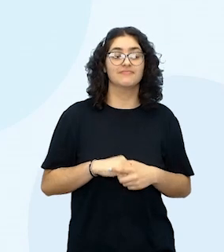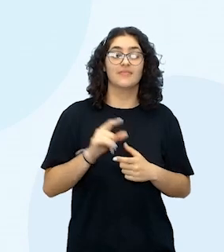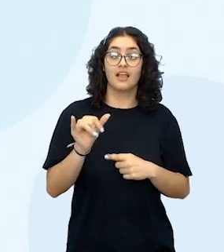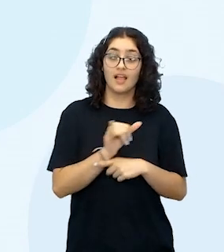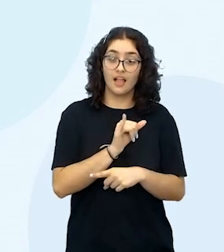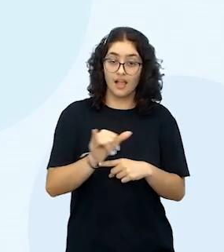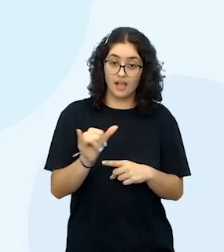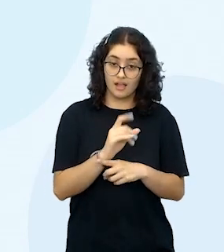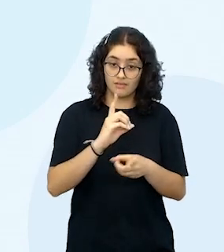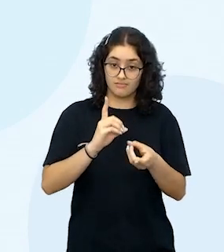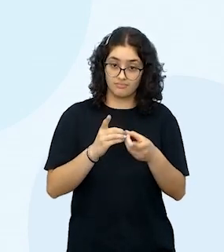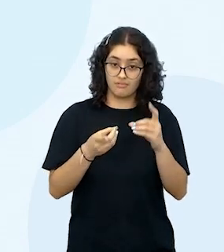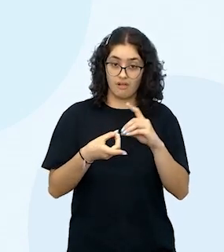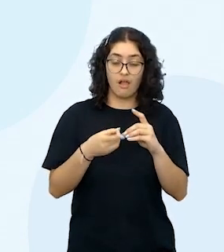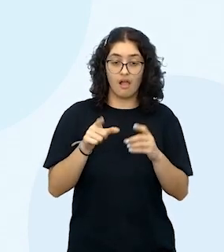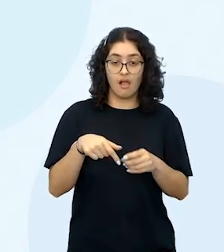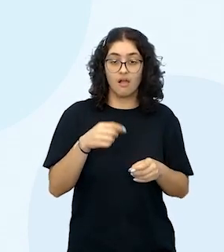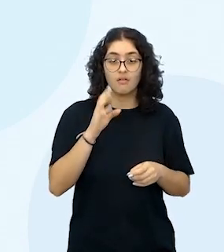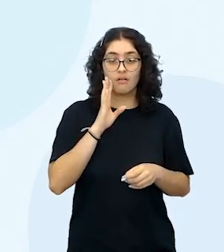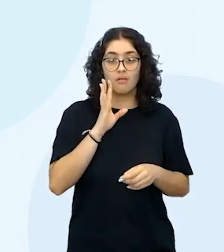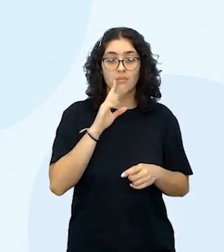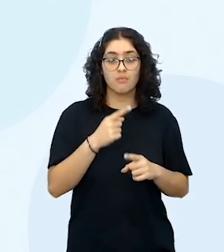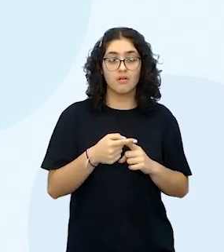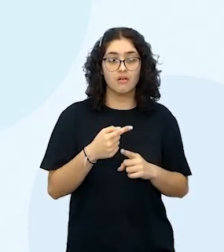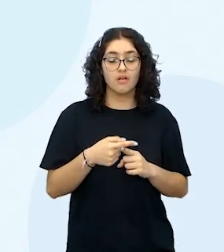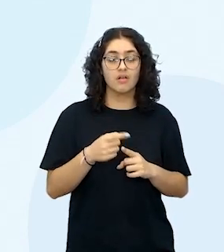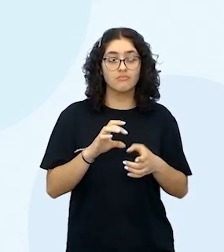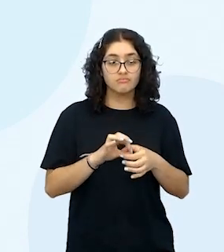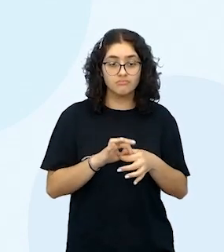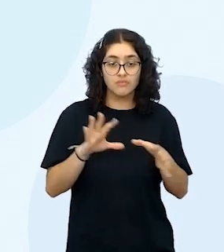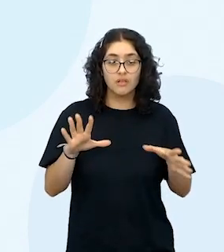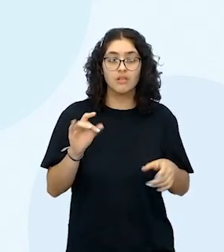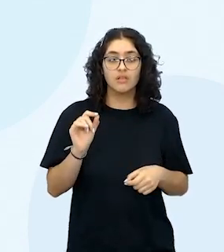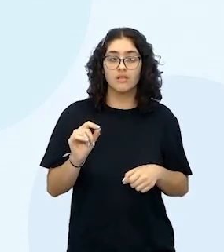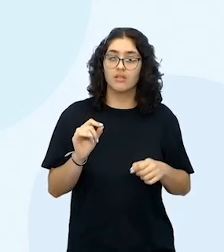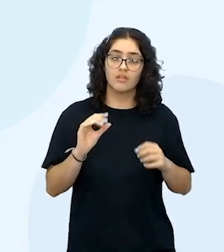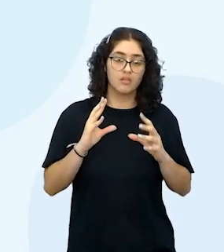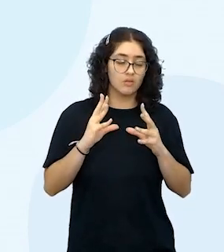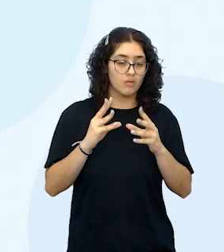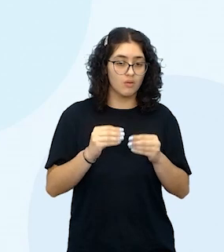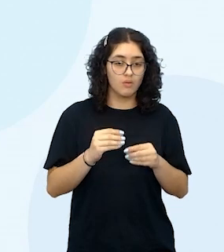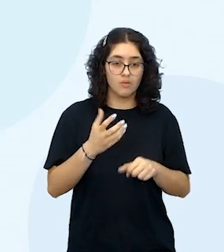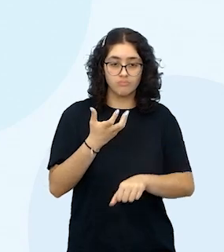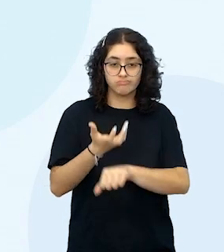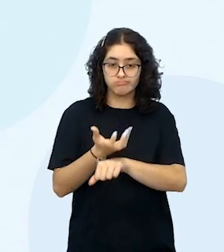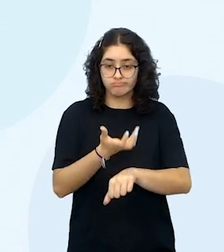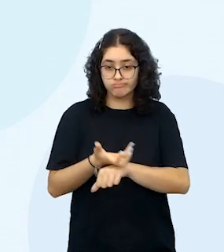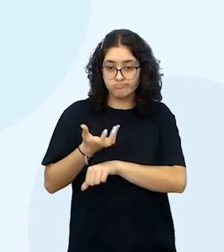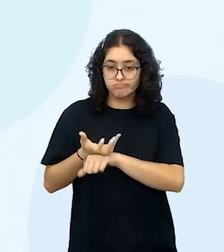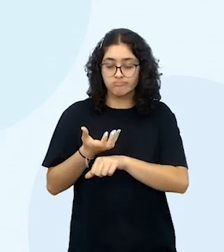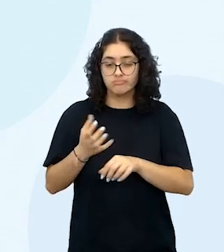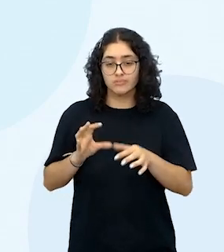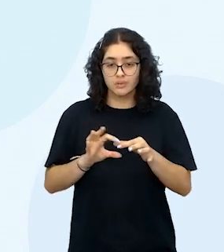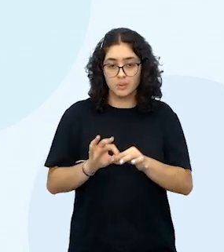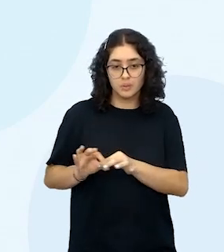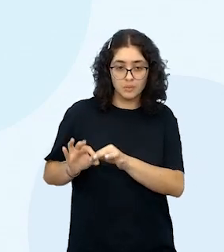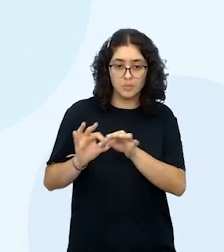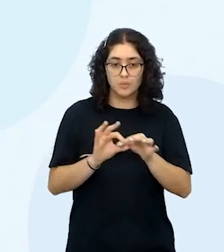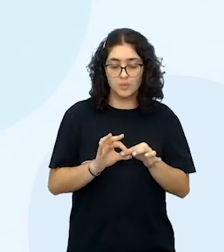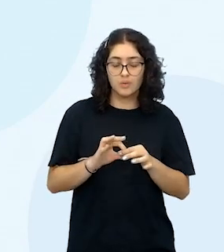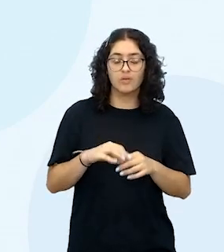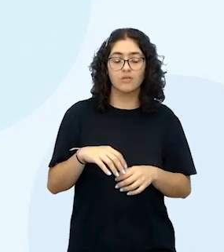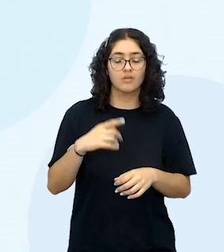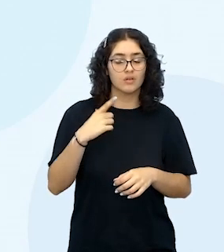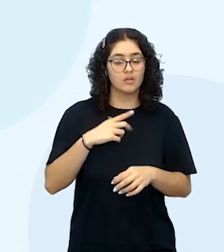estratégia didática, ela é muito interessante porque ela permite a gente trabalhar todos os componentes curriculares, todas as áreas de conhecimento,